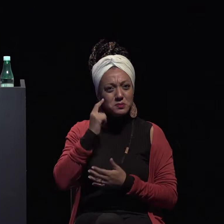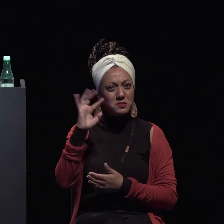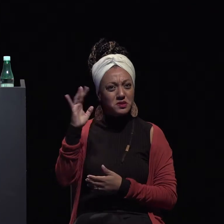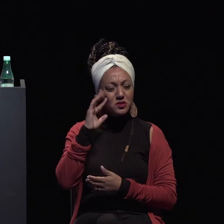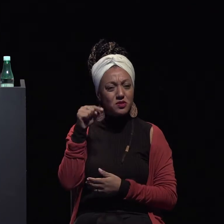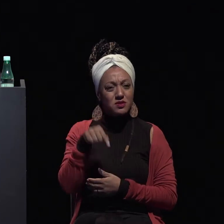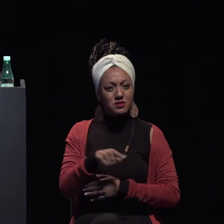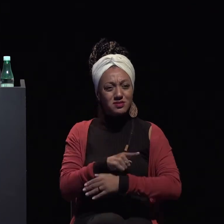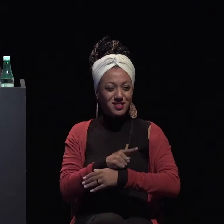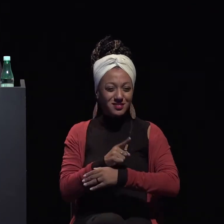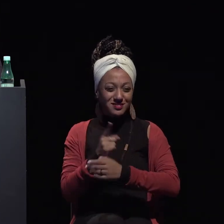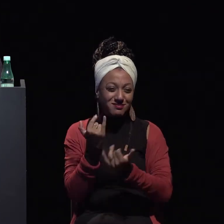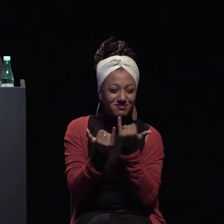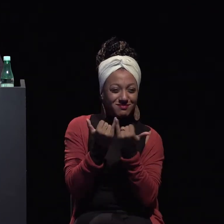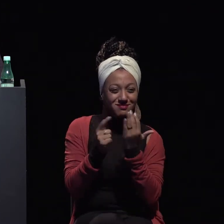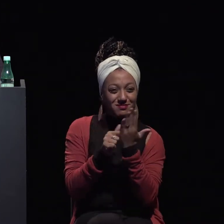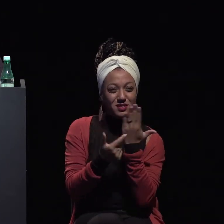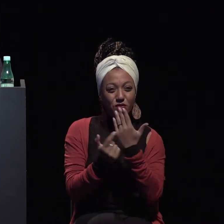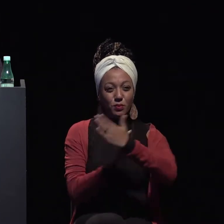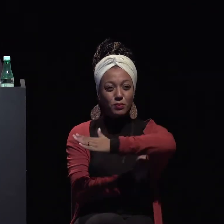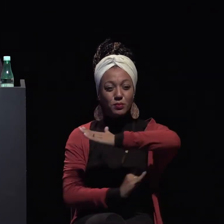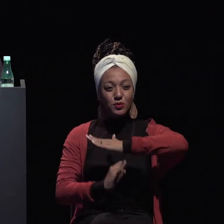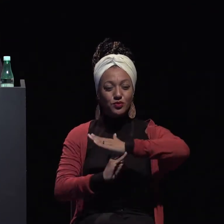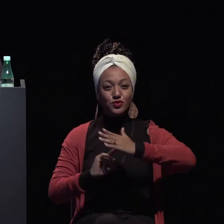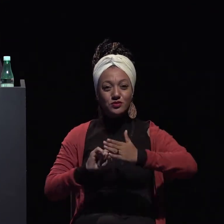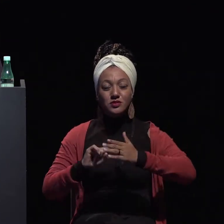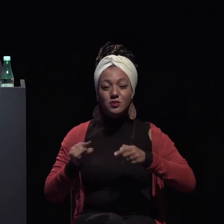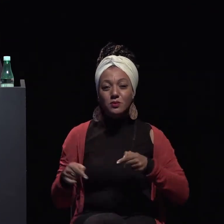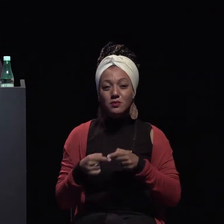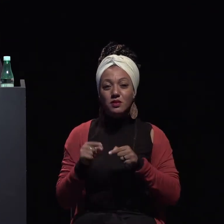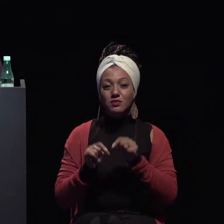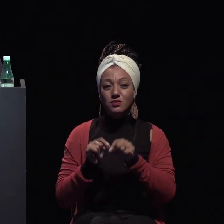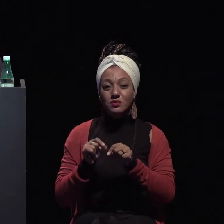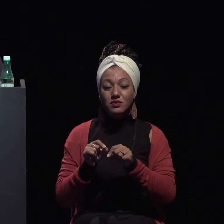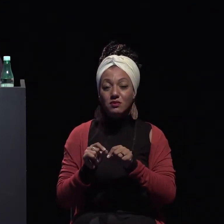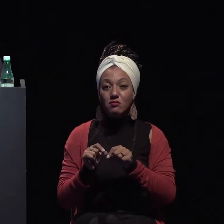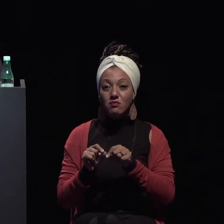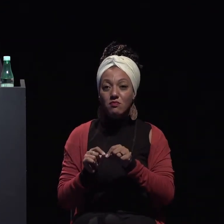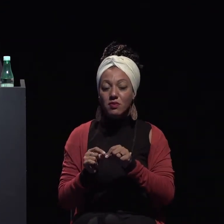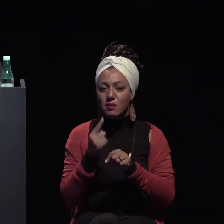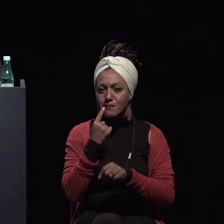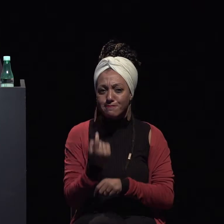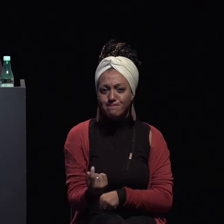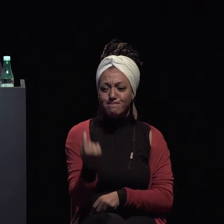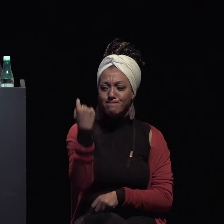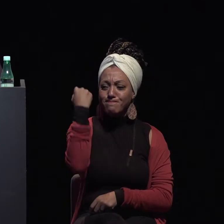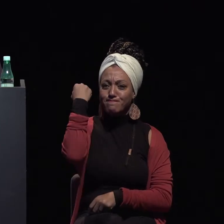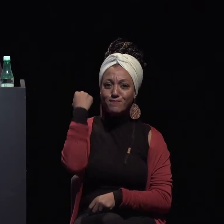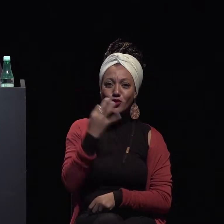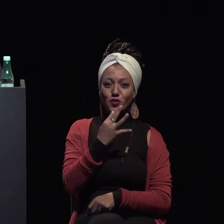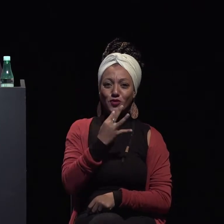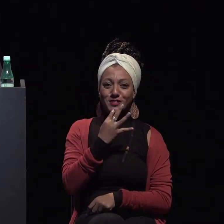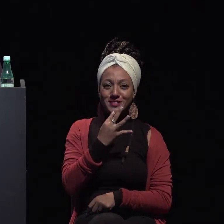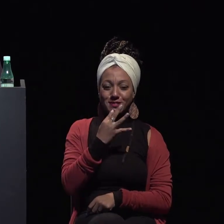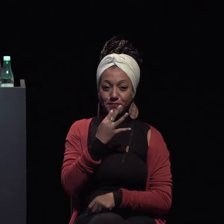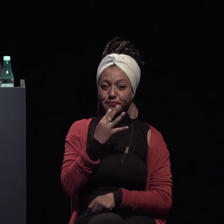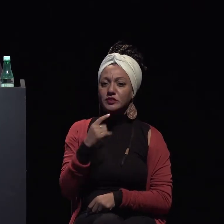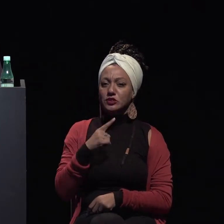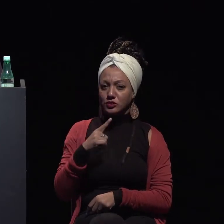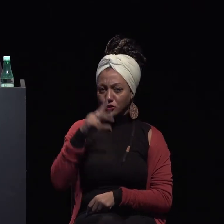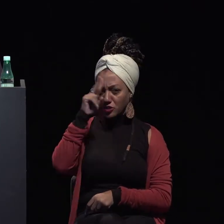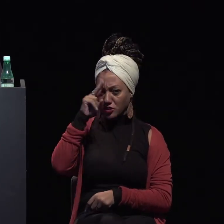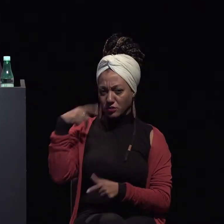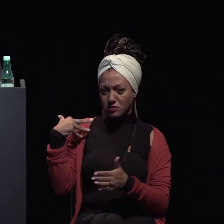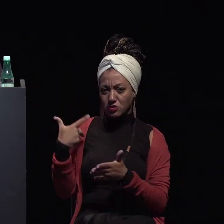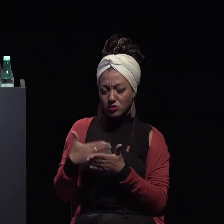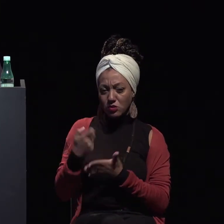eram pontes que nos ligavam às nossas origens, aos nossos ancestrais. Contavam de luta, contavam de dores,